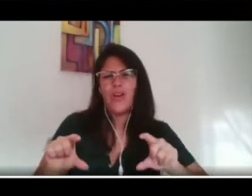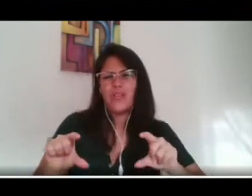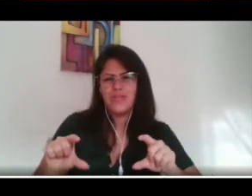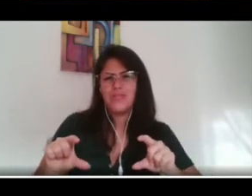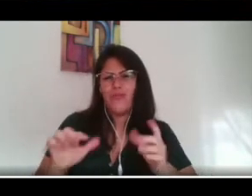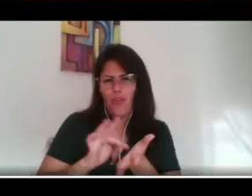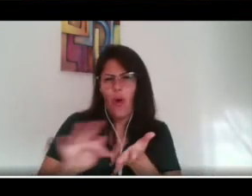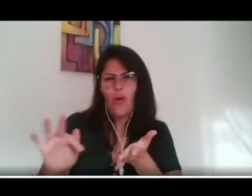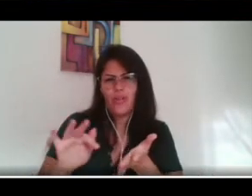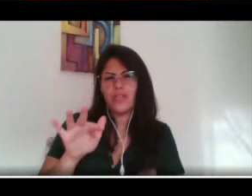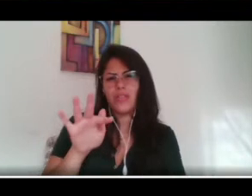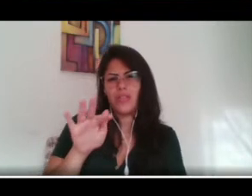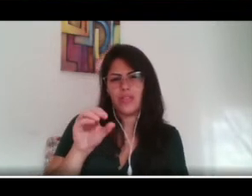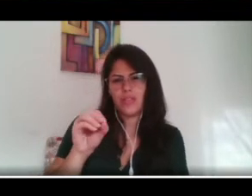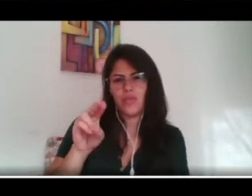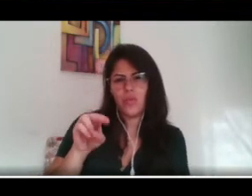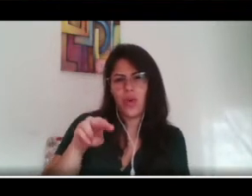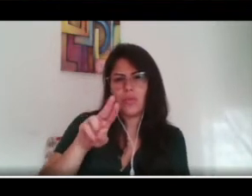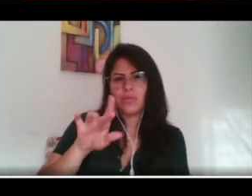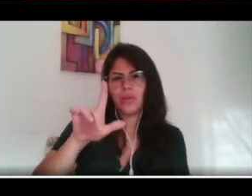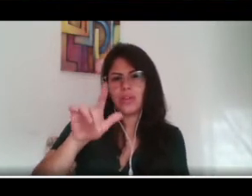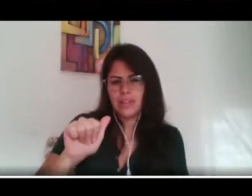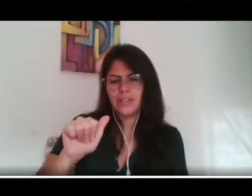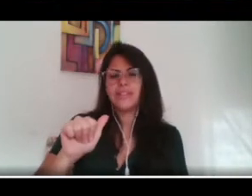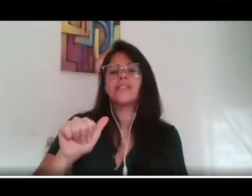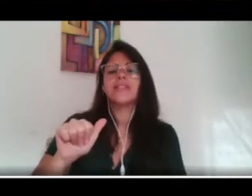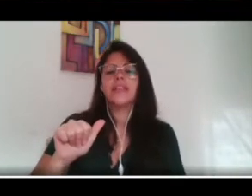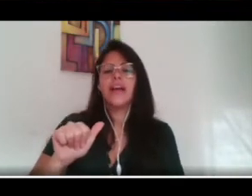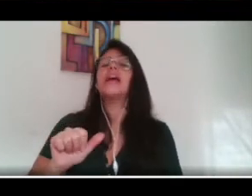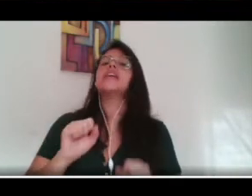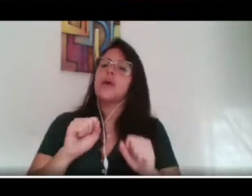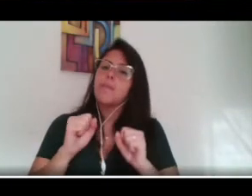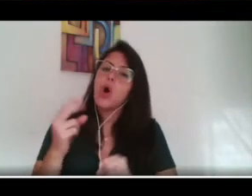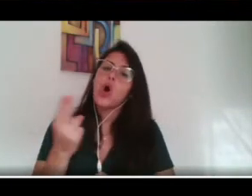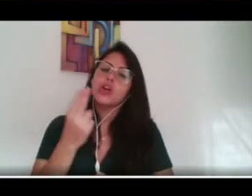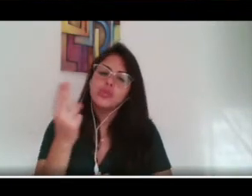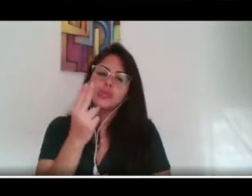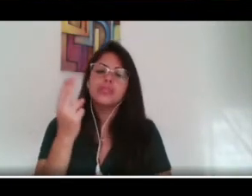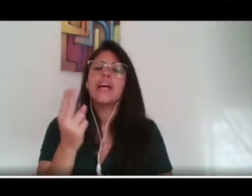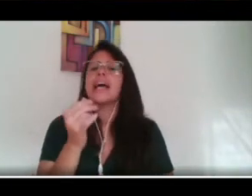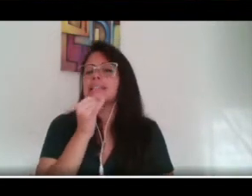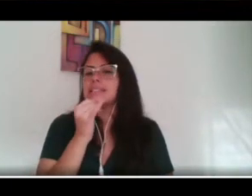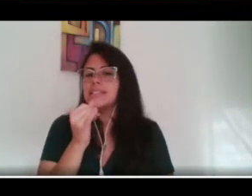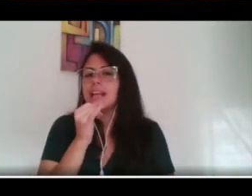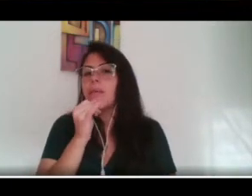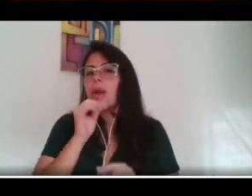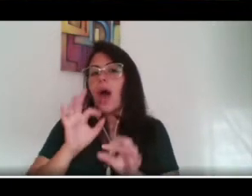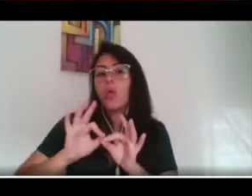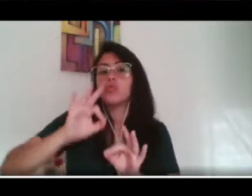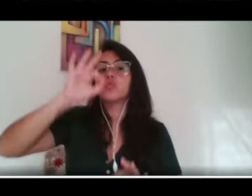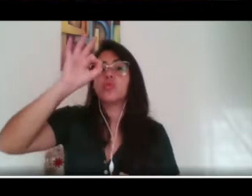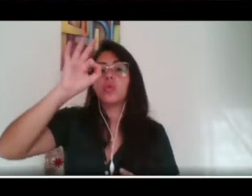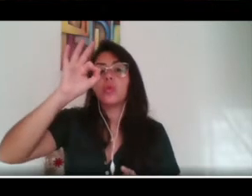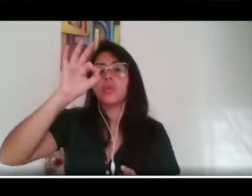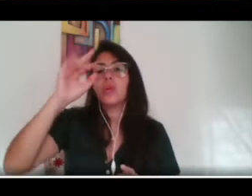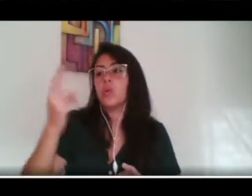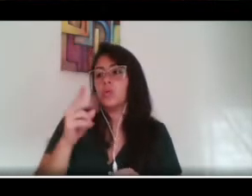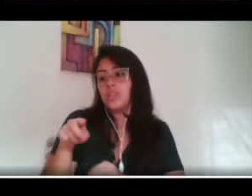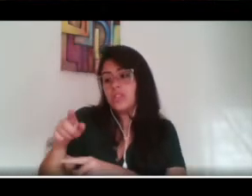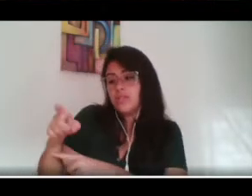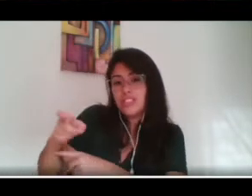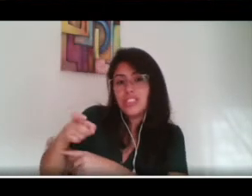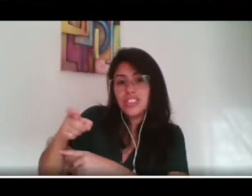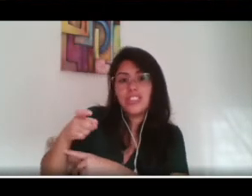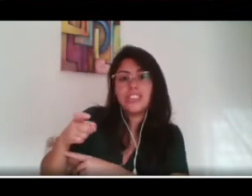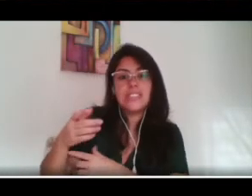altura em função da distância horizontal x. E essas são fórmulas prontas. E que eu acho que